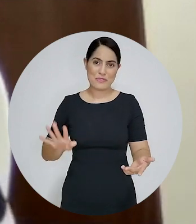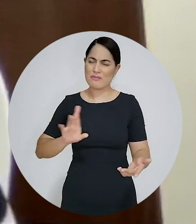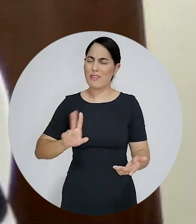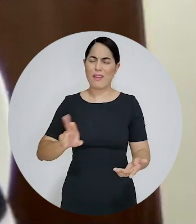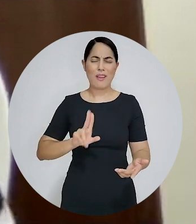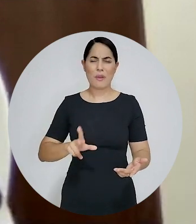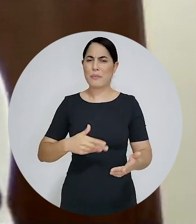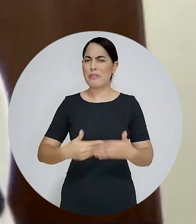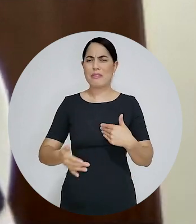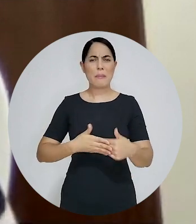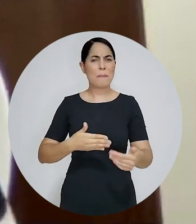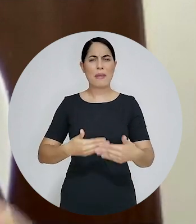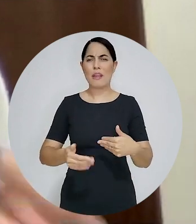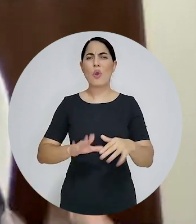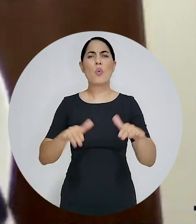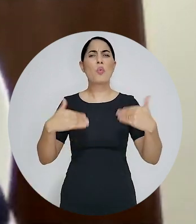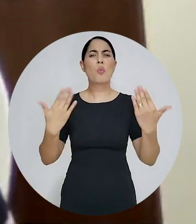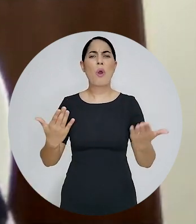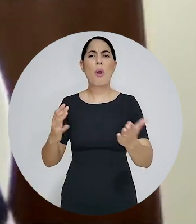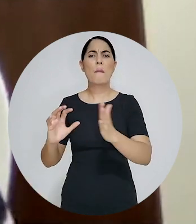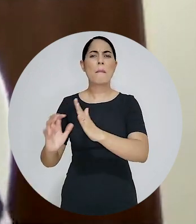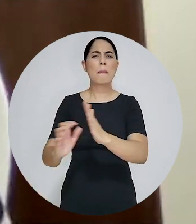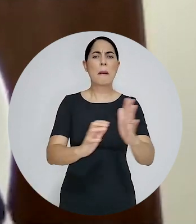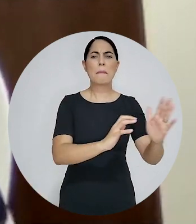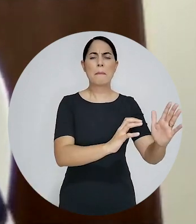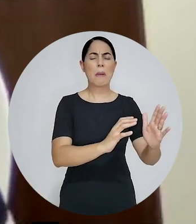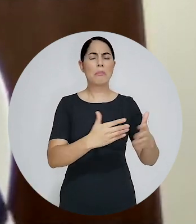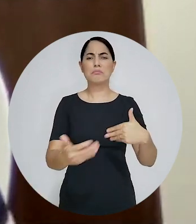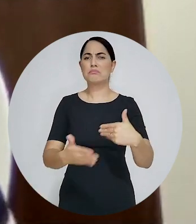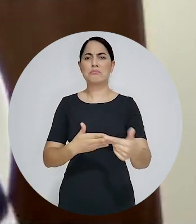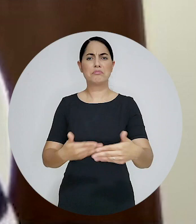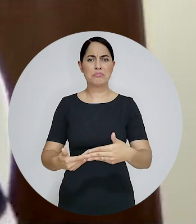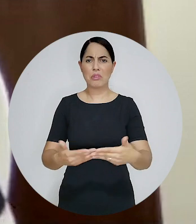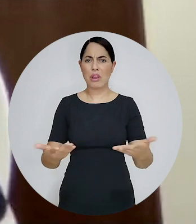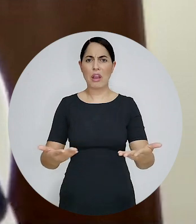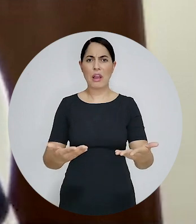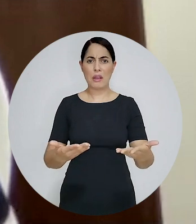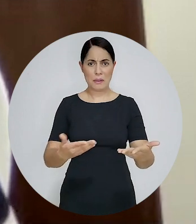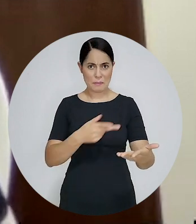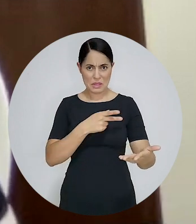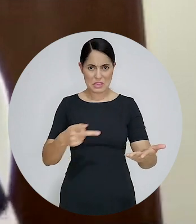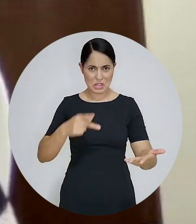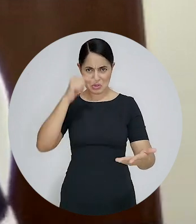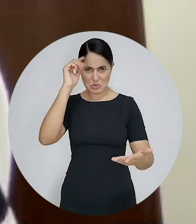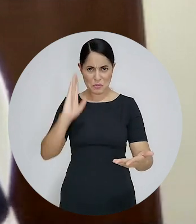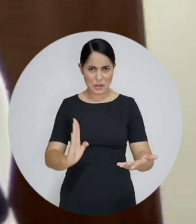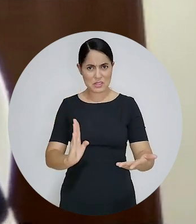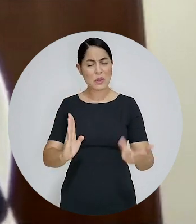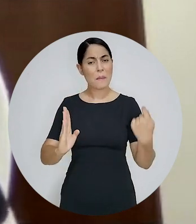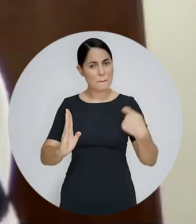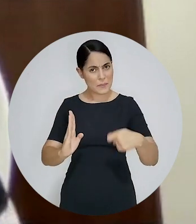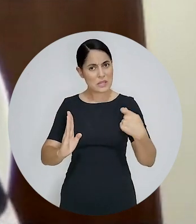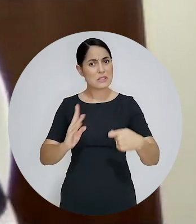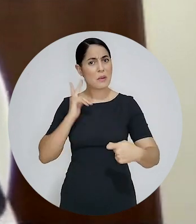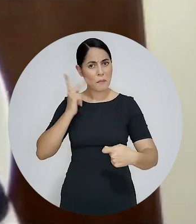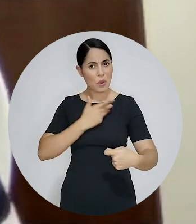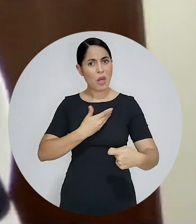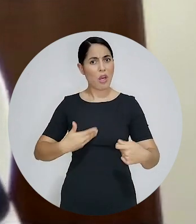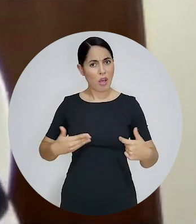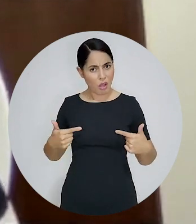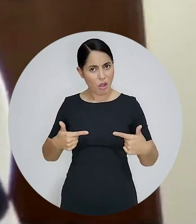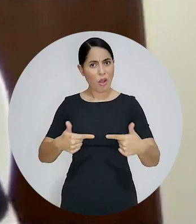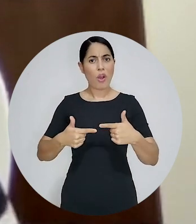são políticas que, independente do governo que assume o país, elas devem ter sua continuidade